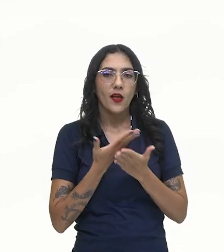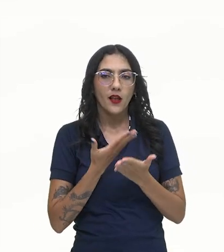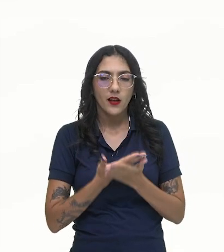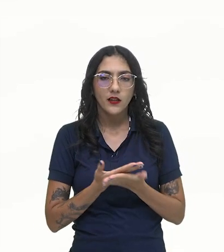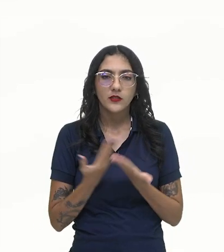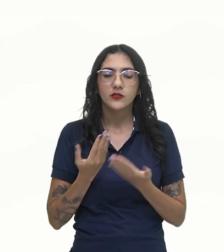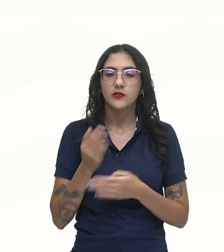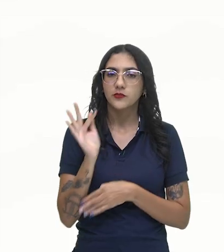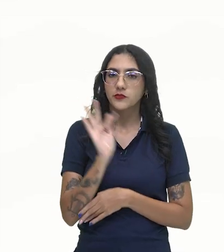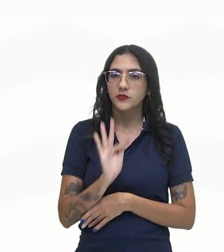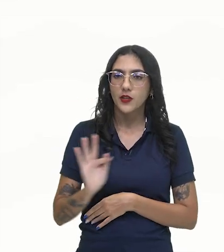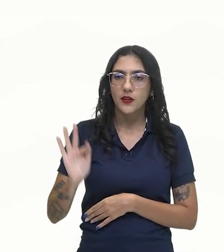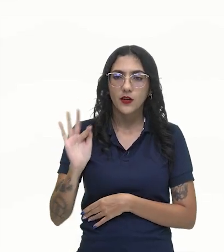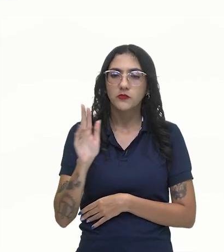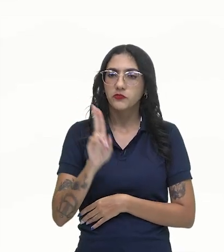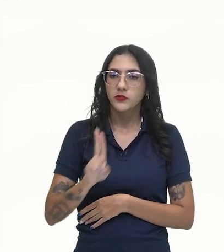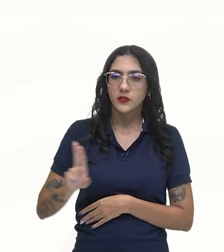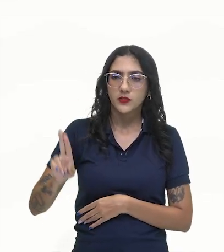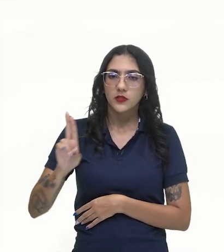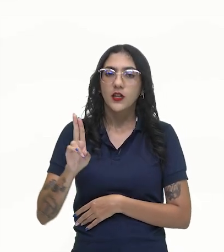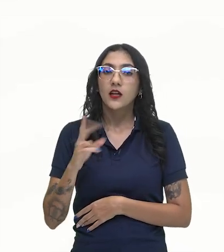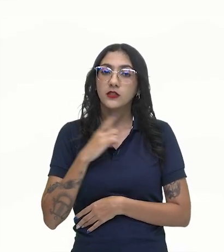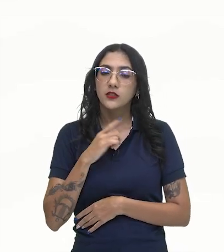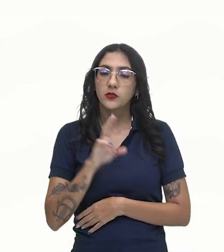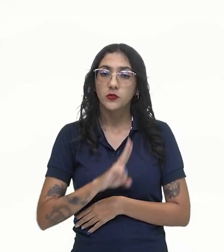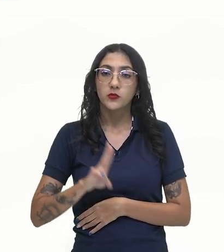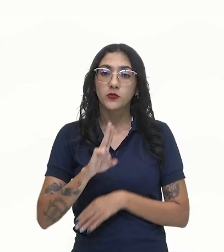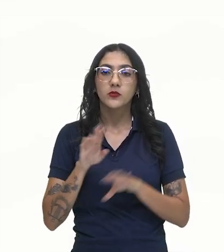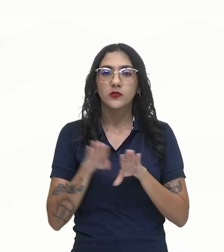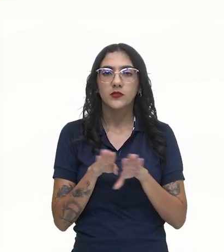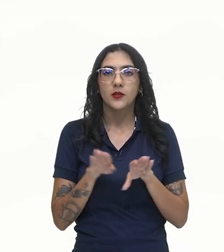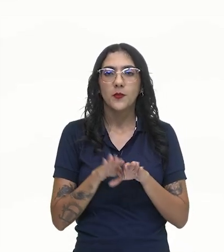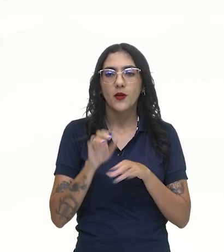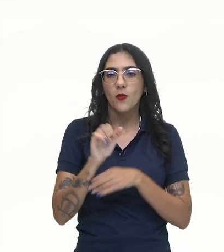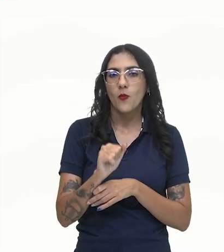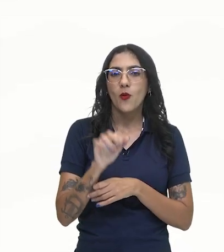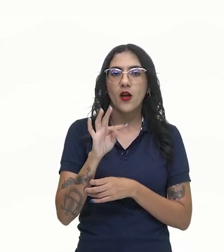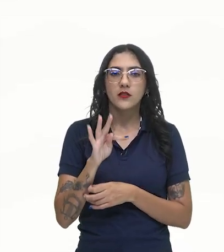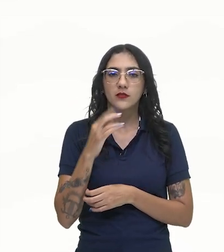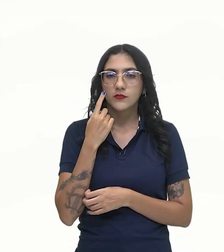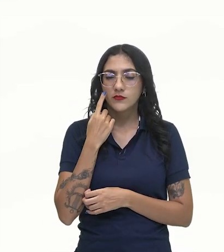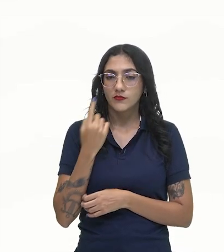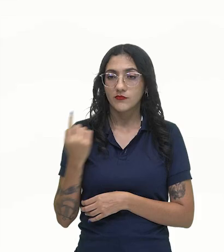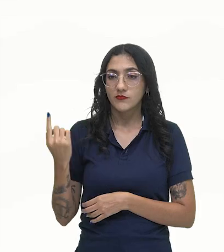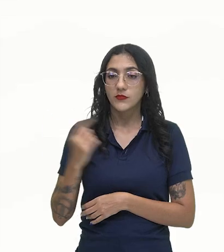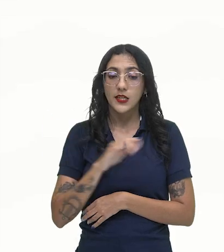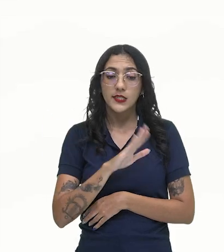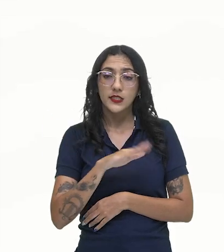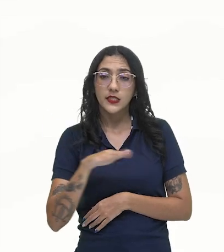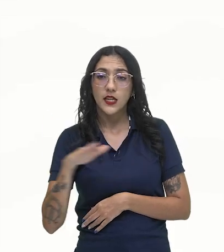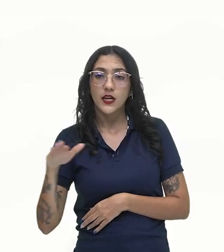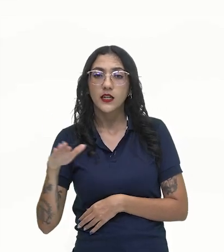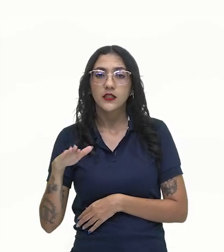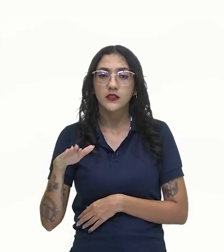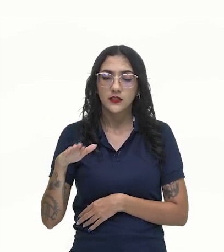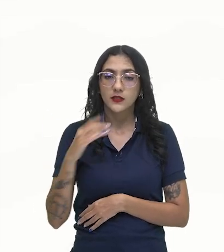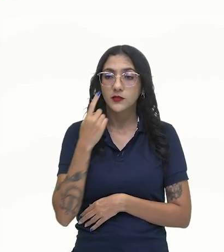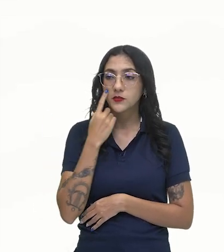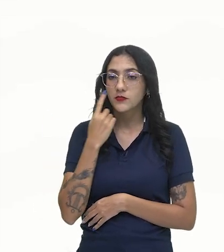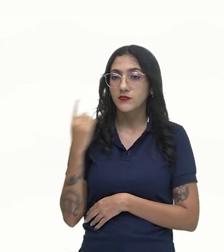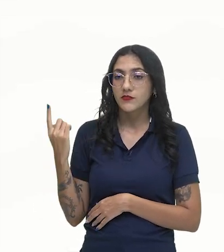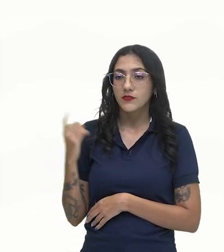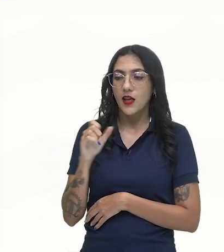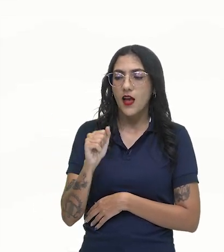university. Escola, faculdade, universidade. Nós utilizamos também o at. As crianças estão na escola. Olha aqui, ó.